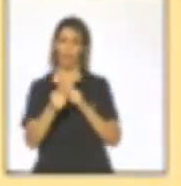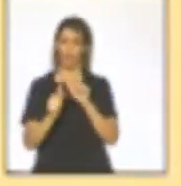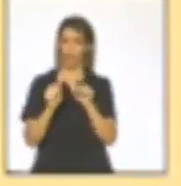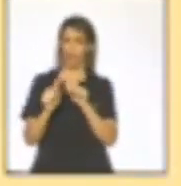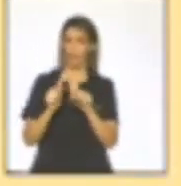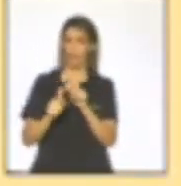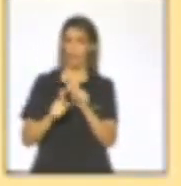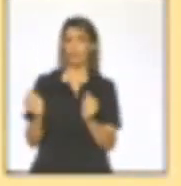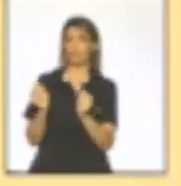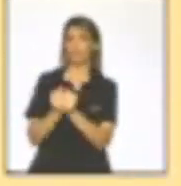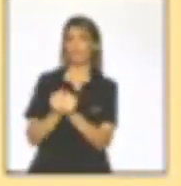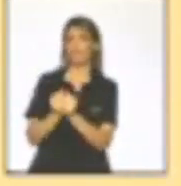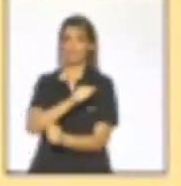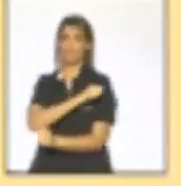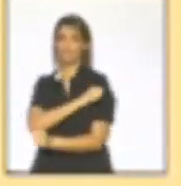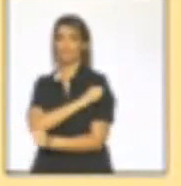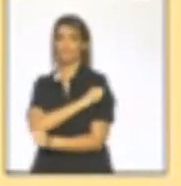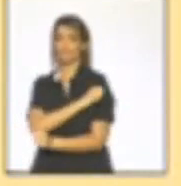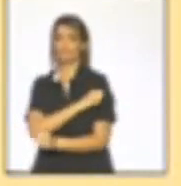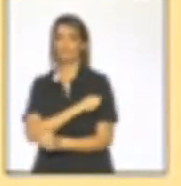alunos.